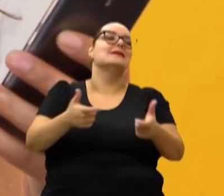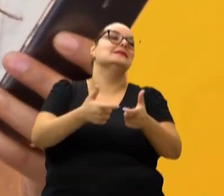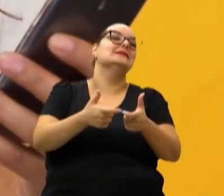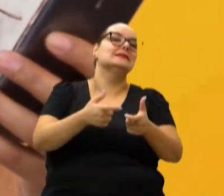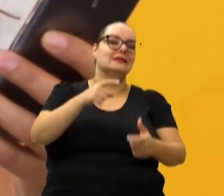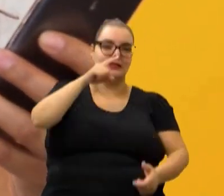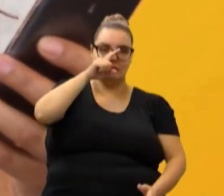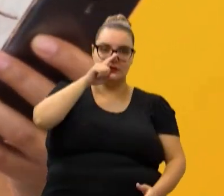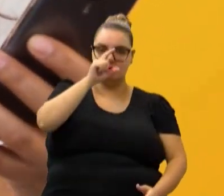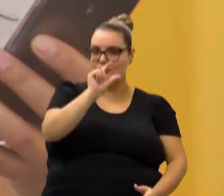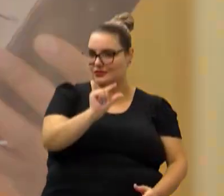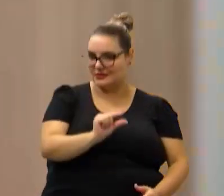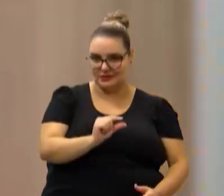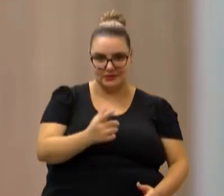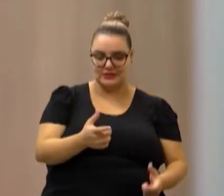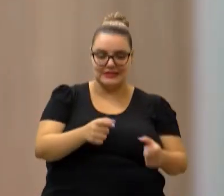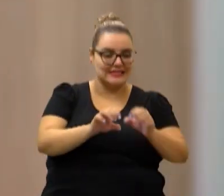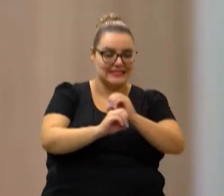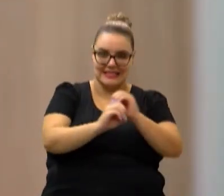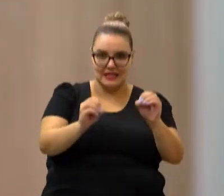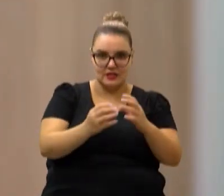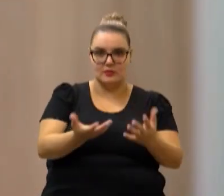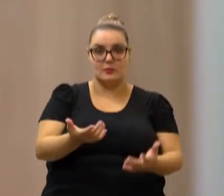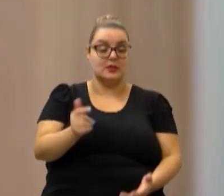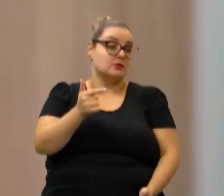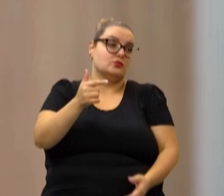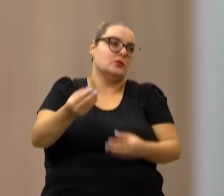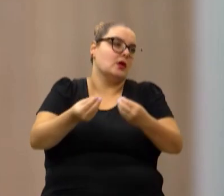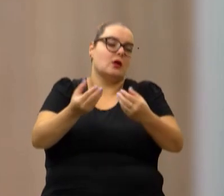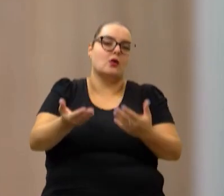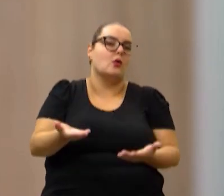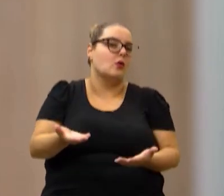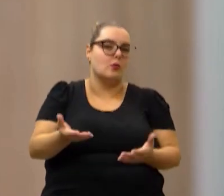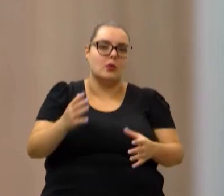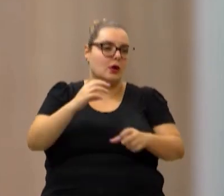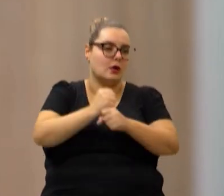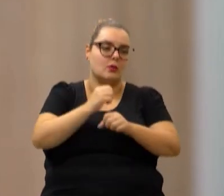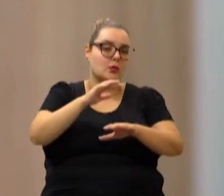zero. Mas isso não tem como ser calculado, até porque, às vezes,